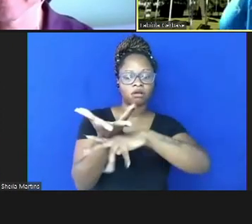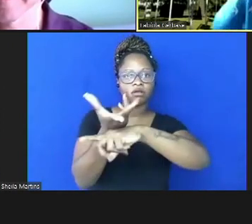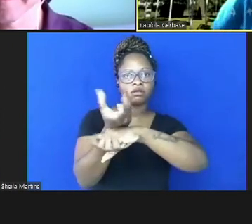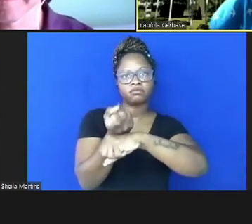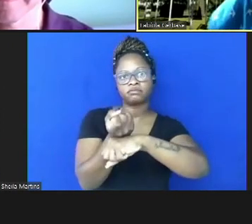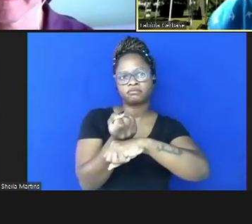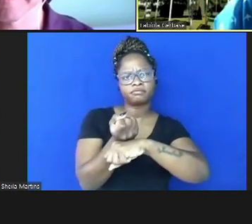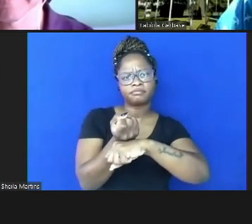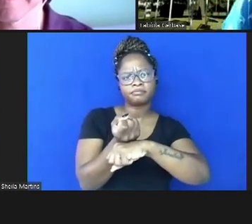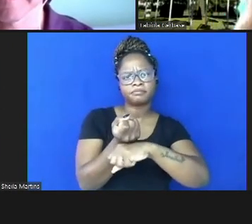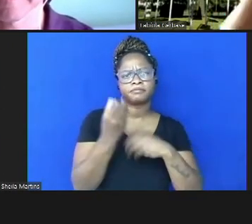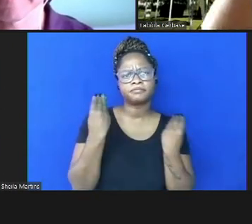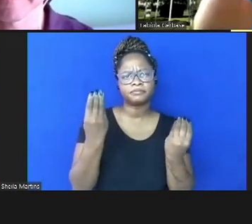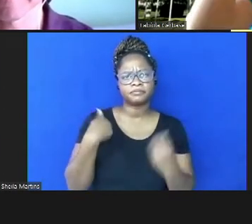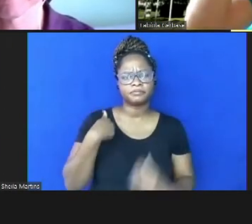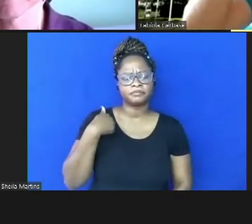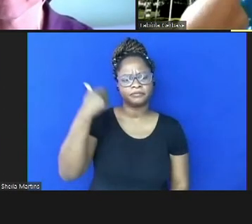eu